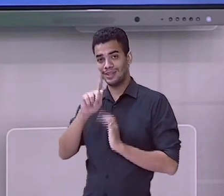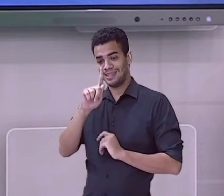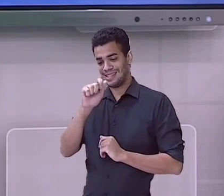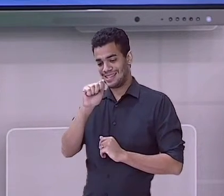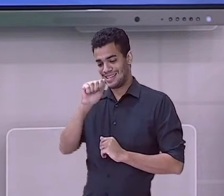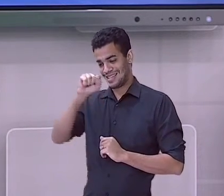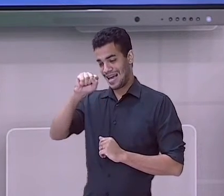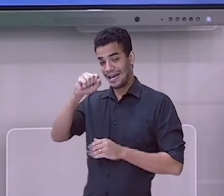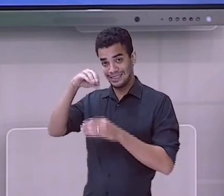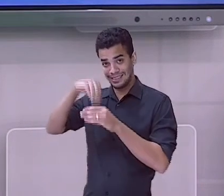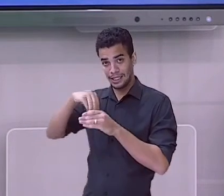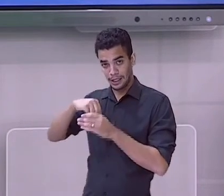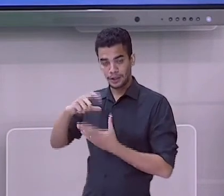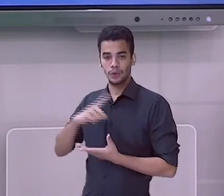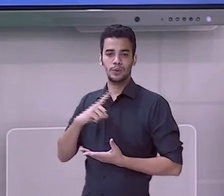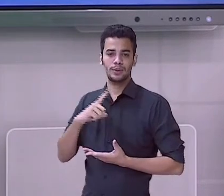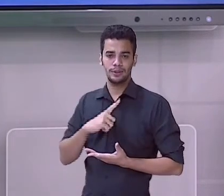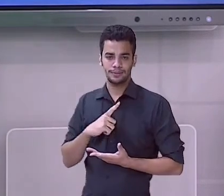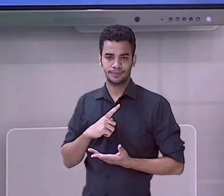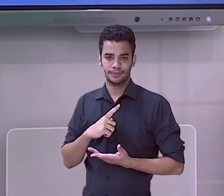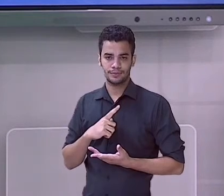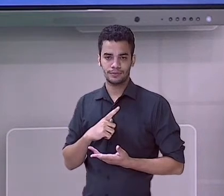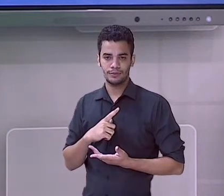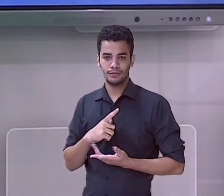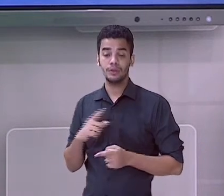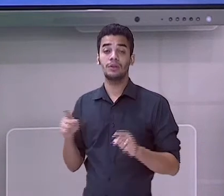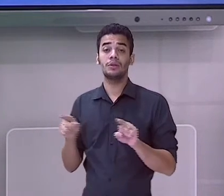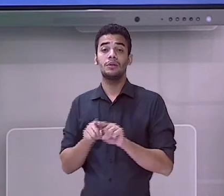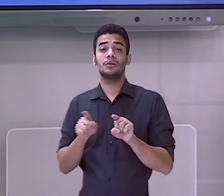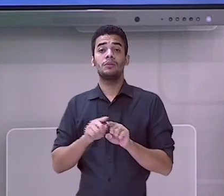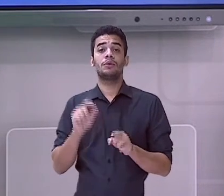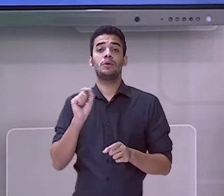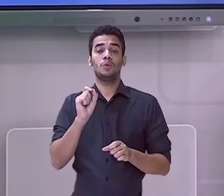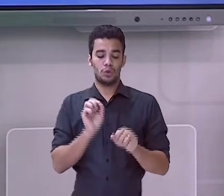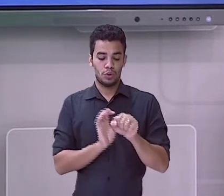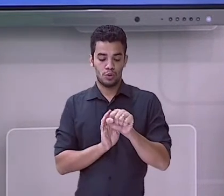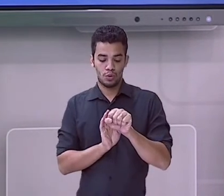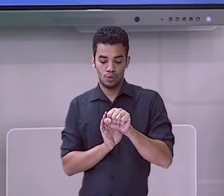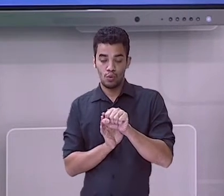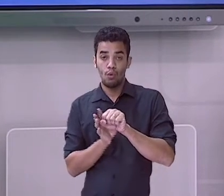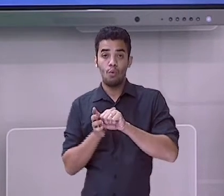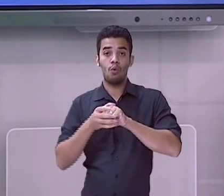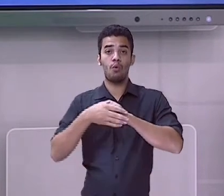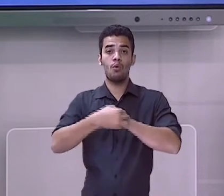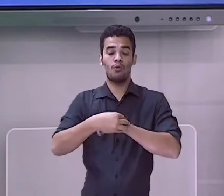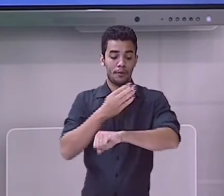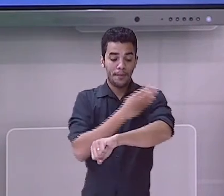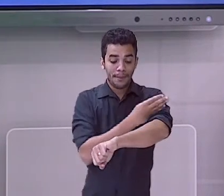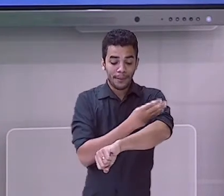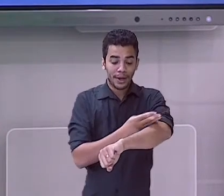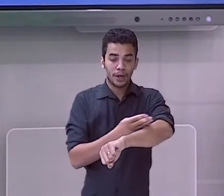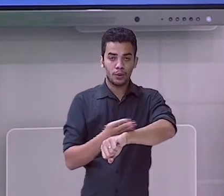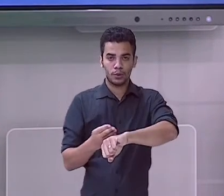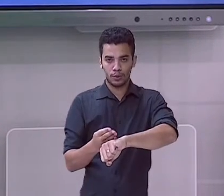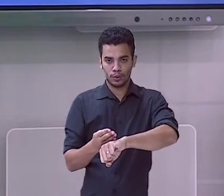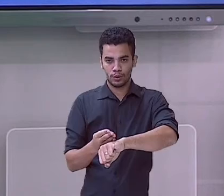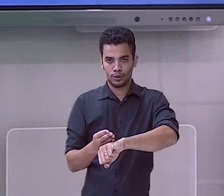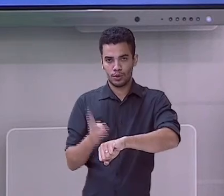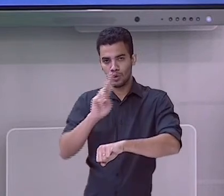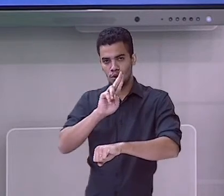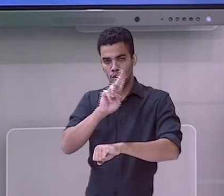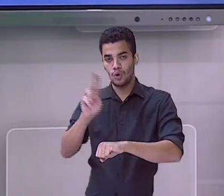Quem mais a gente vai ter lá? Os leucócitos. Os leucócitos são os glóbulos brancos. São